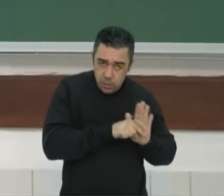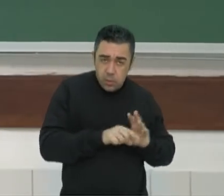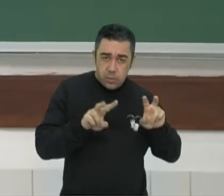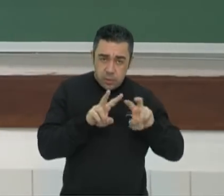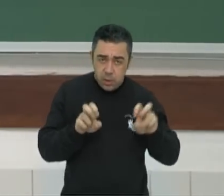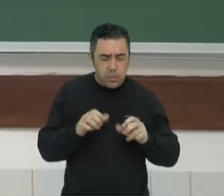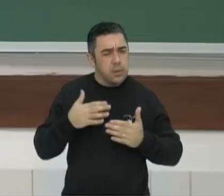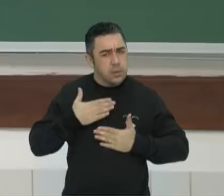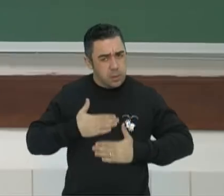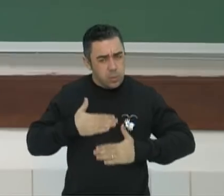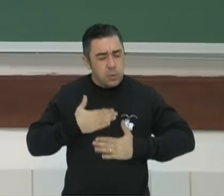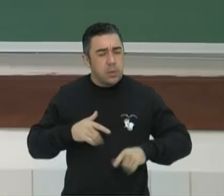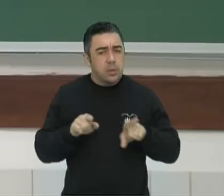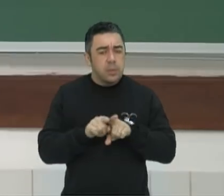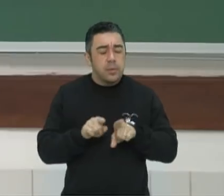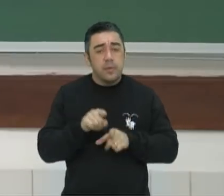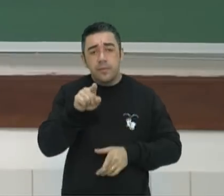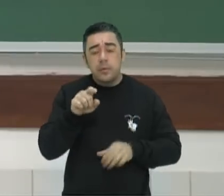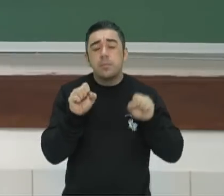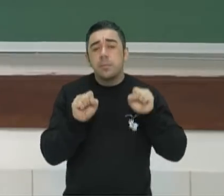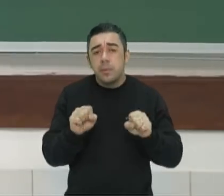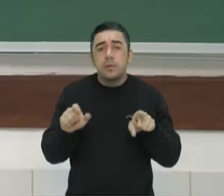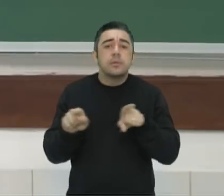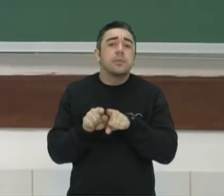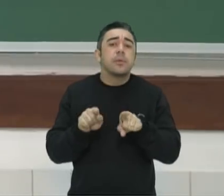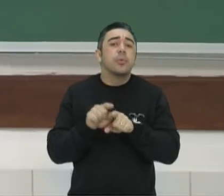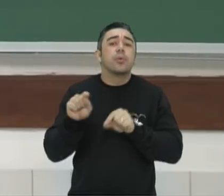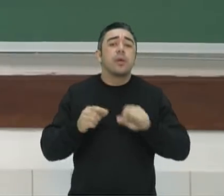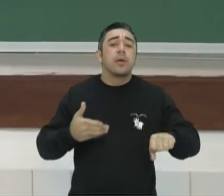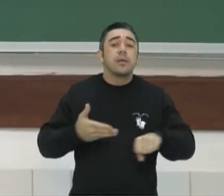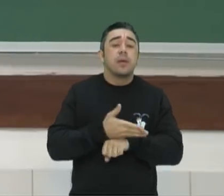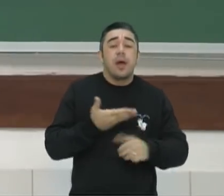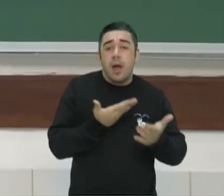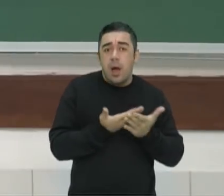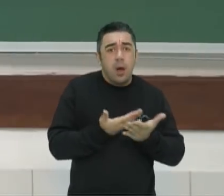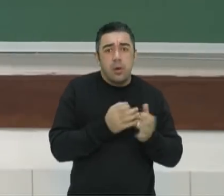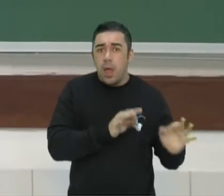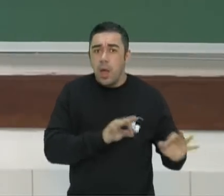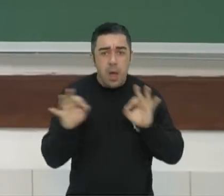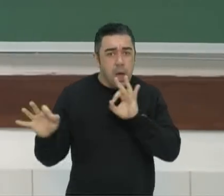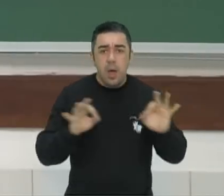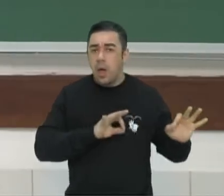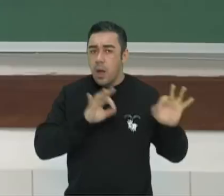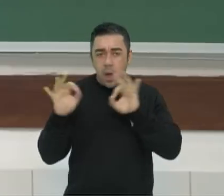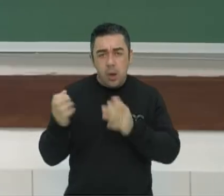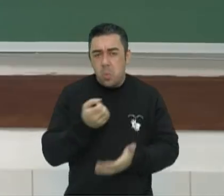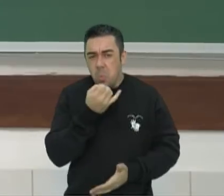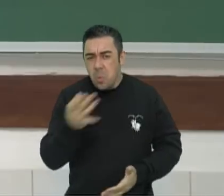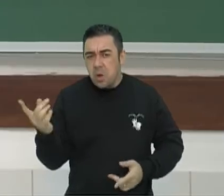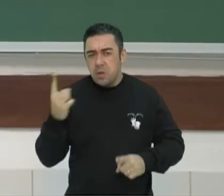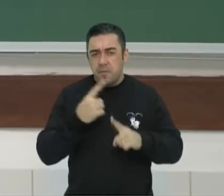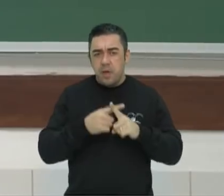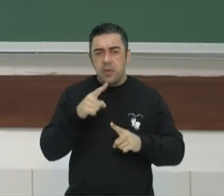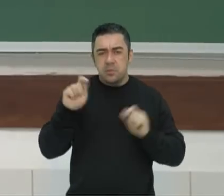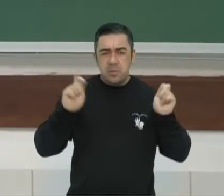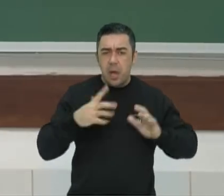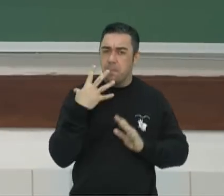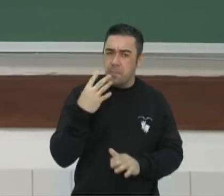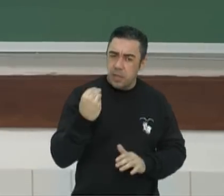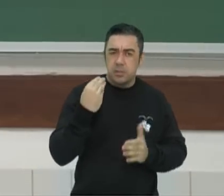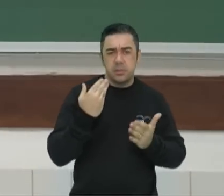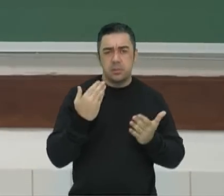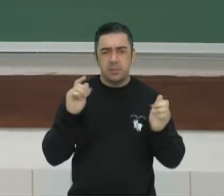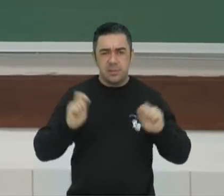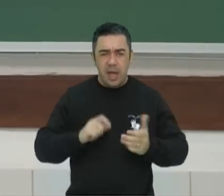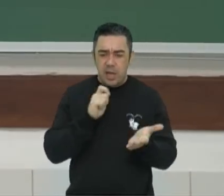né, tranquilo também. E você também pode, né, acessar essa aula quantas vezes você quiser, parar, dar print na tela, você